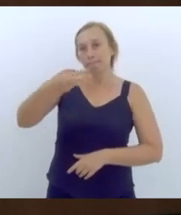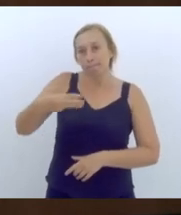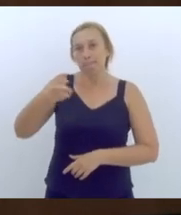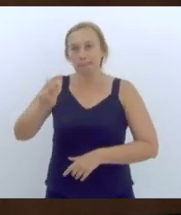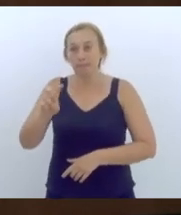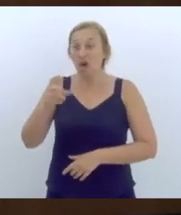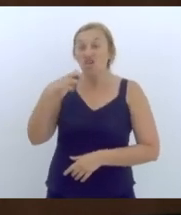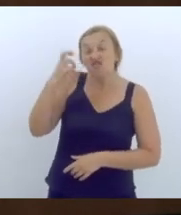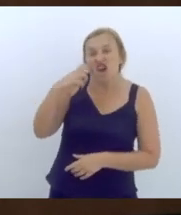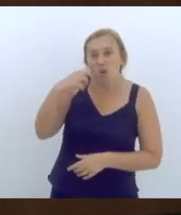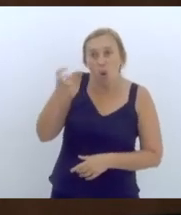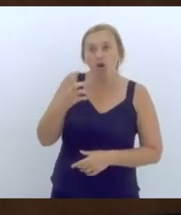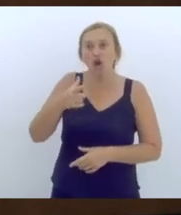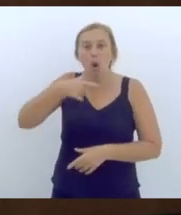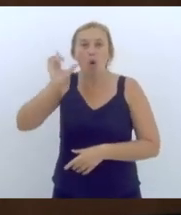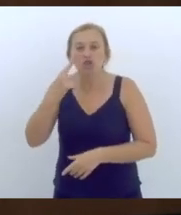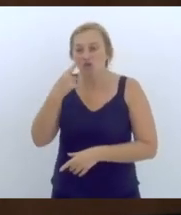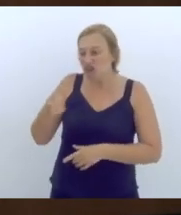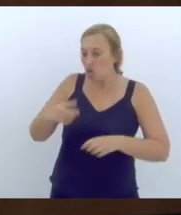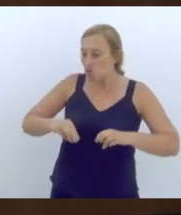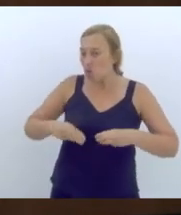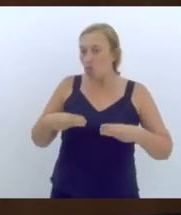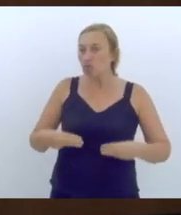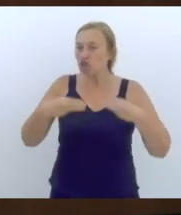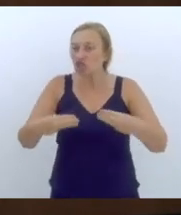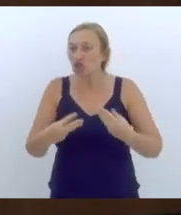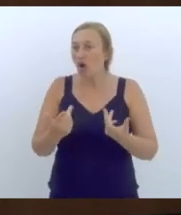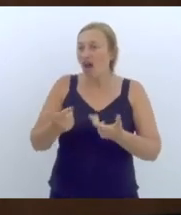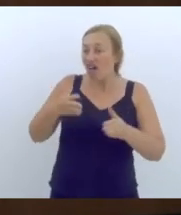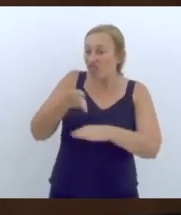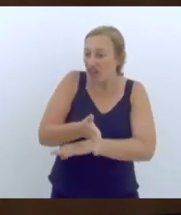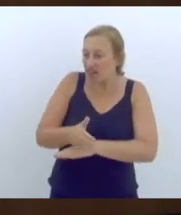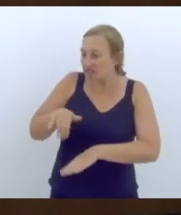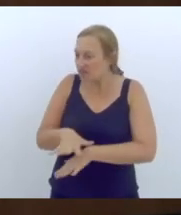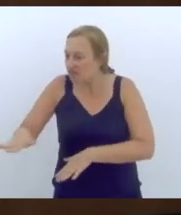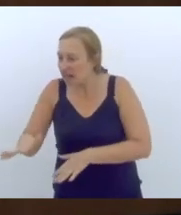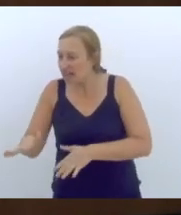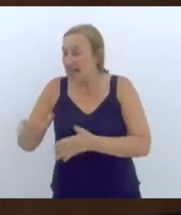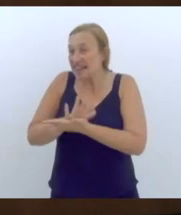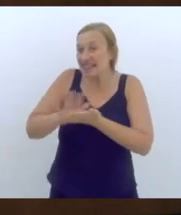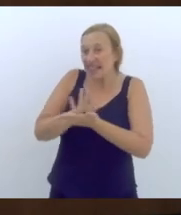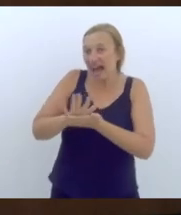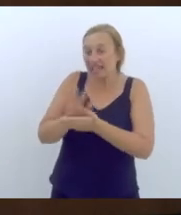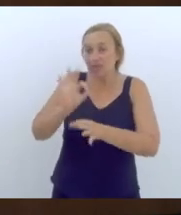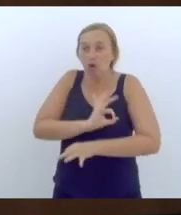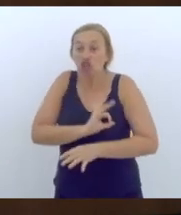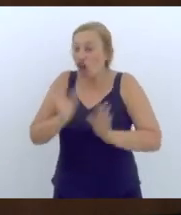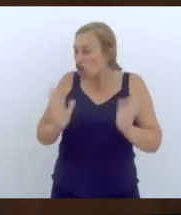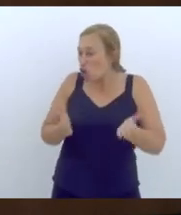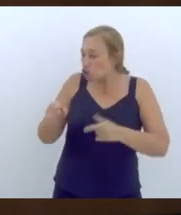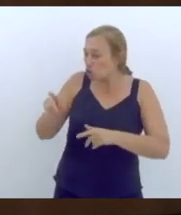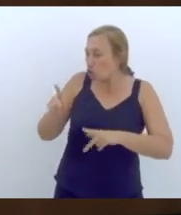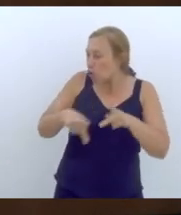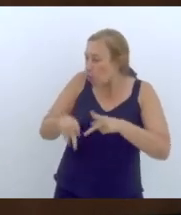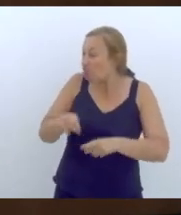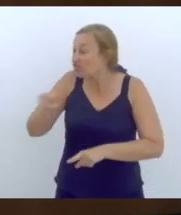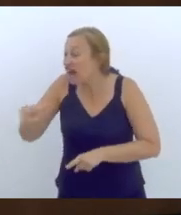ontem. Vimos ontem um ministro entrar numa comunidade sem qualquer aparato. E hoje a população está lá, ó,